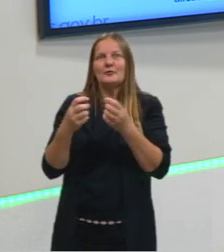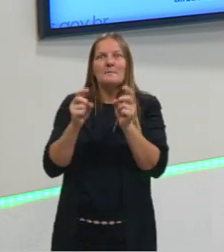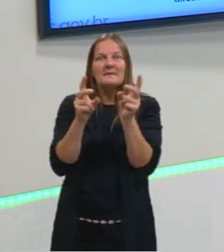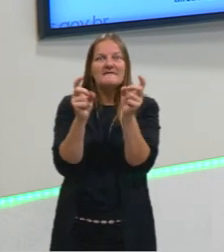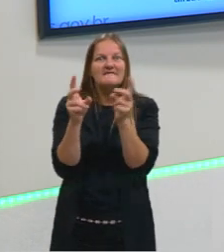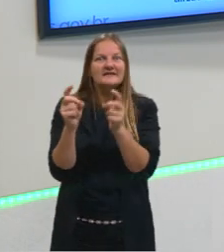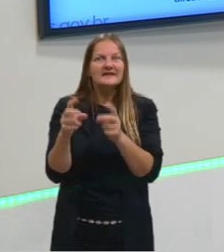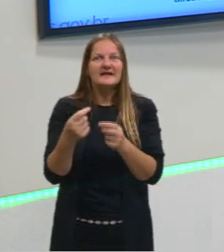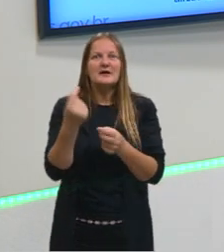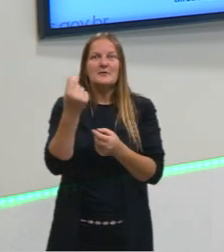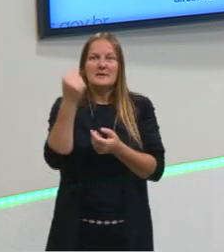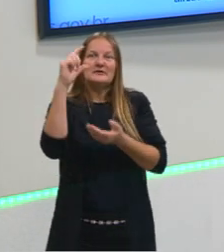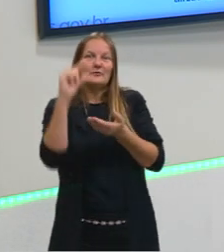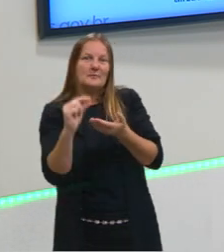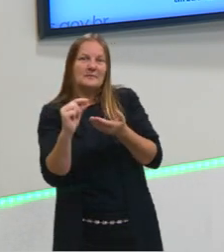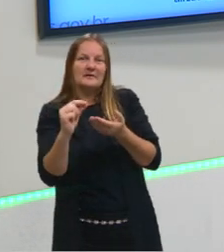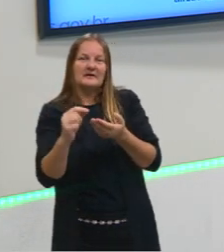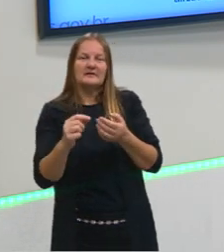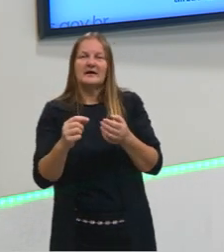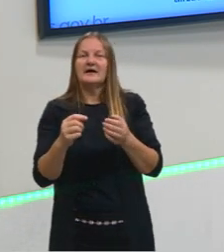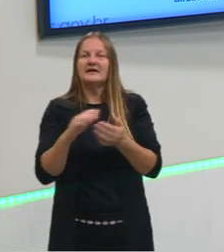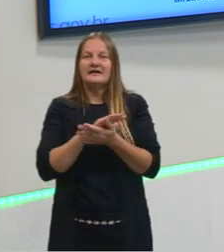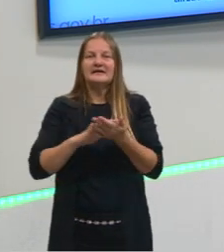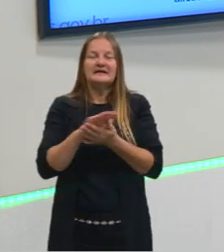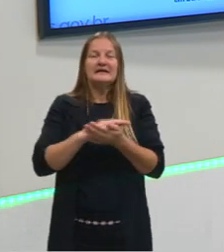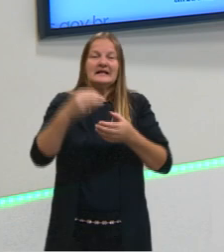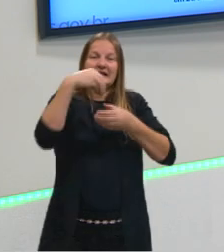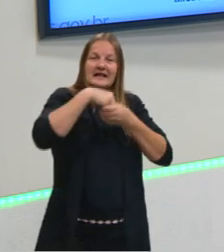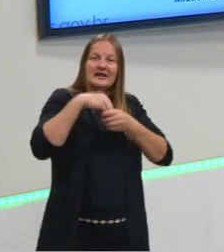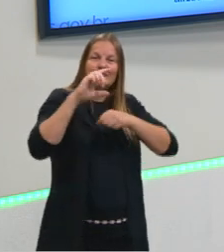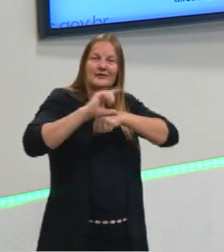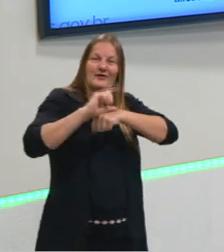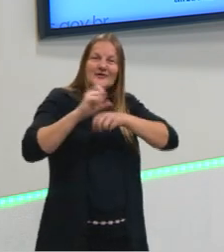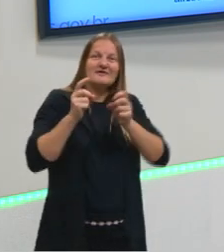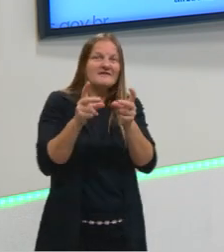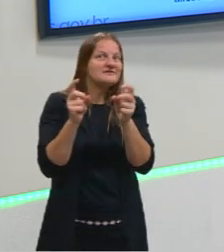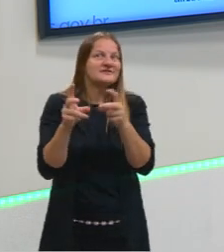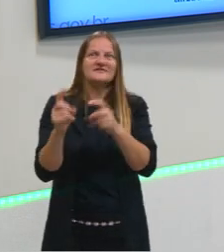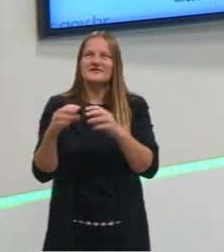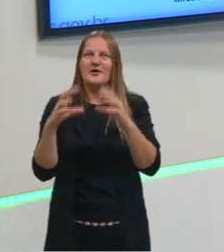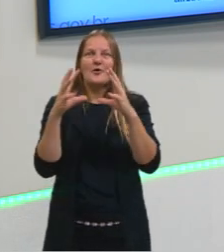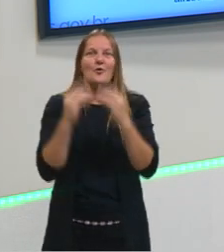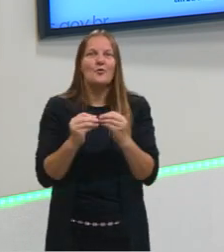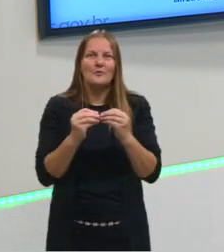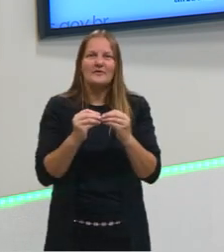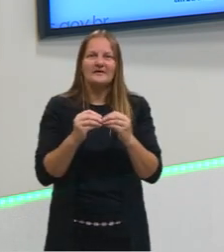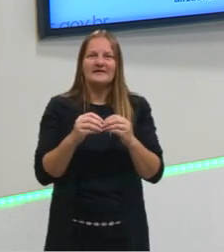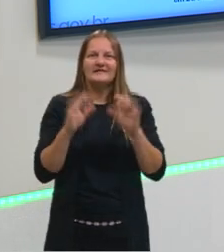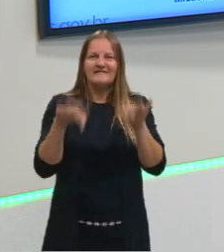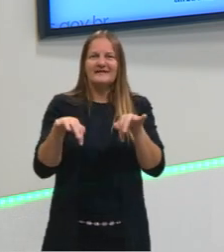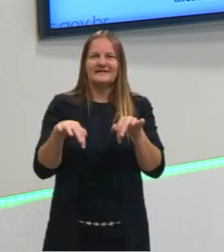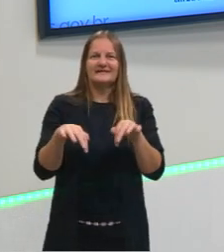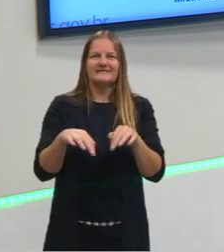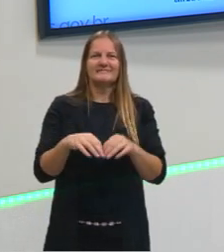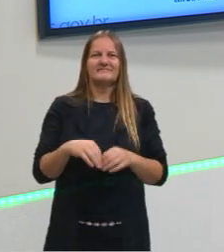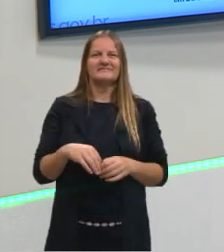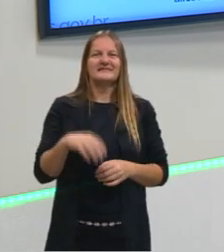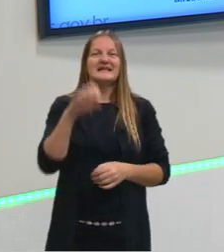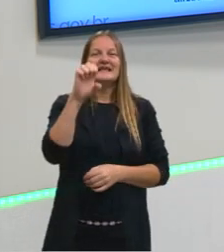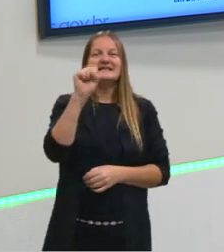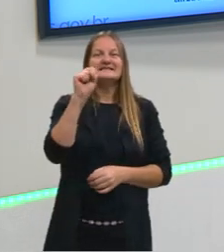tão bons e com um preço tão vantajoso que nos toque da loja